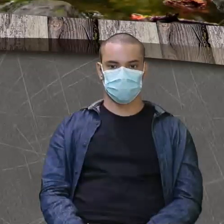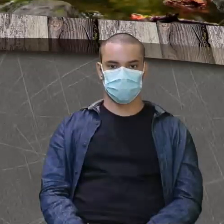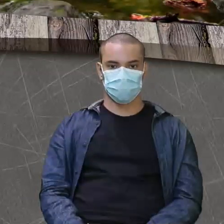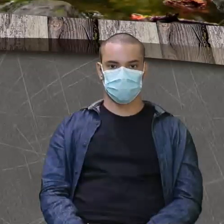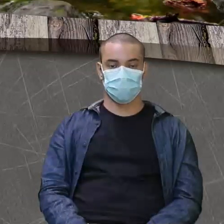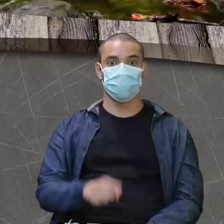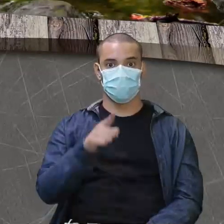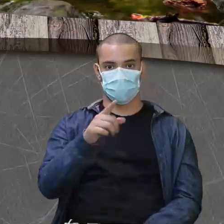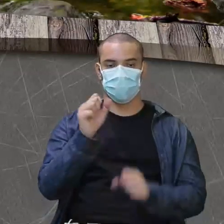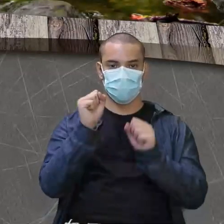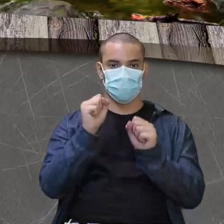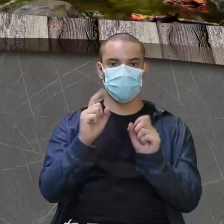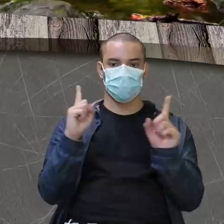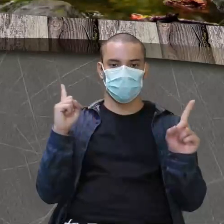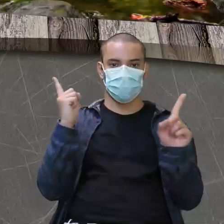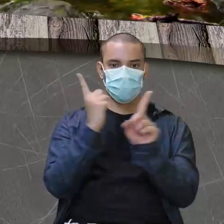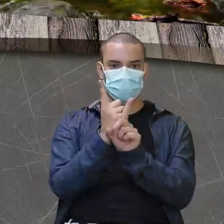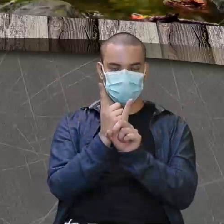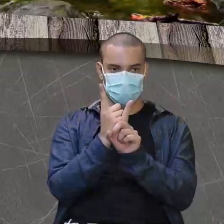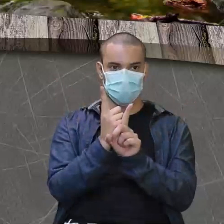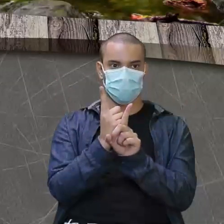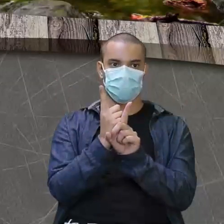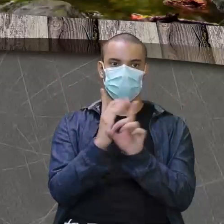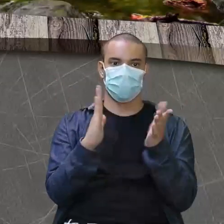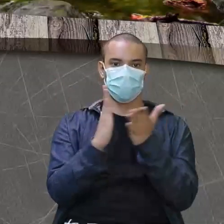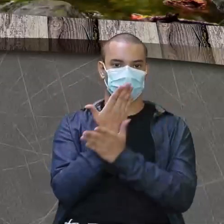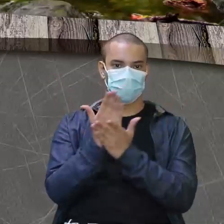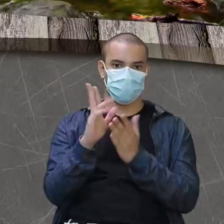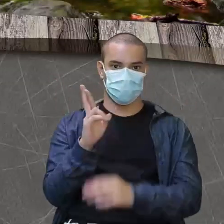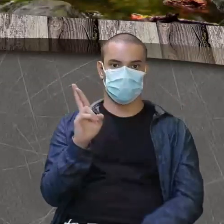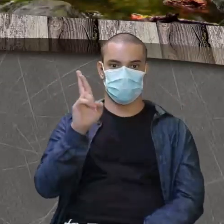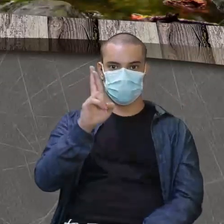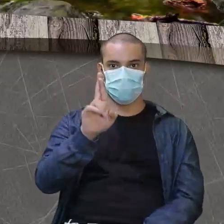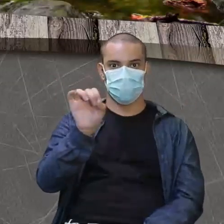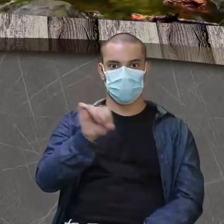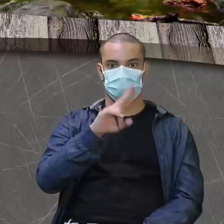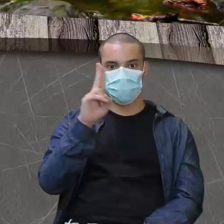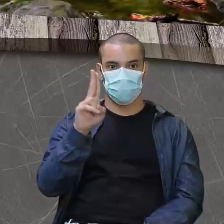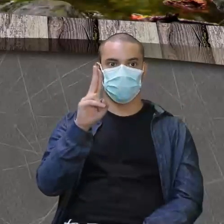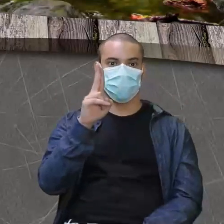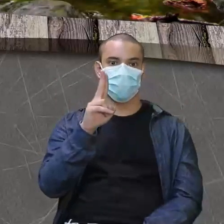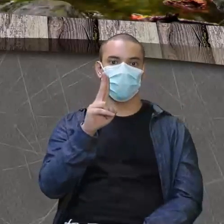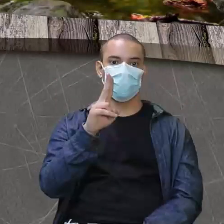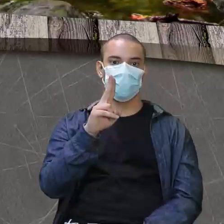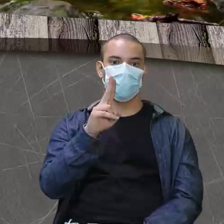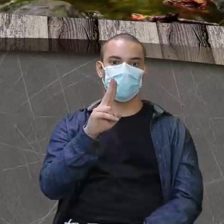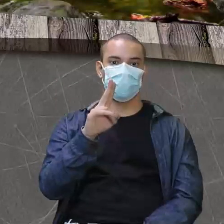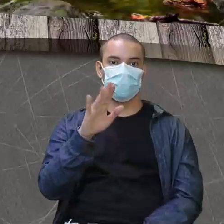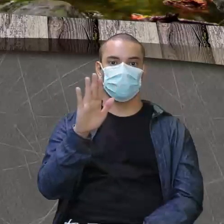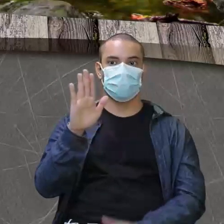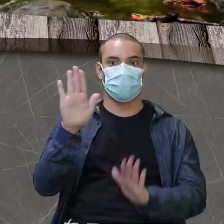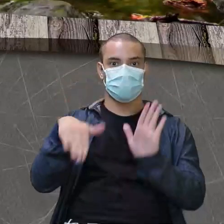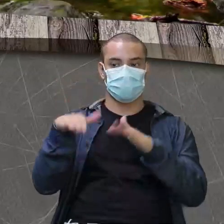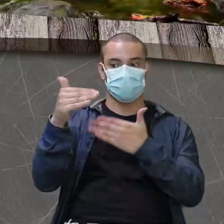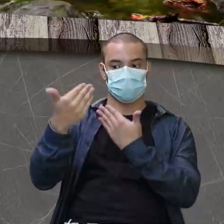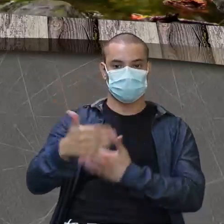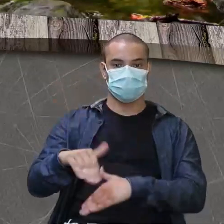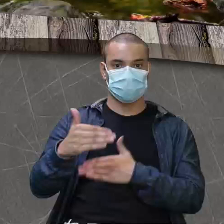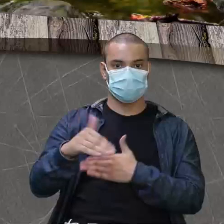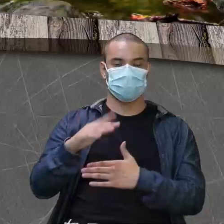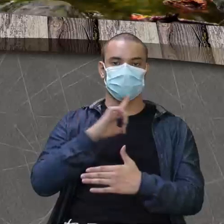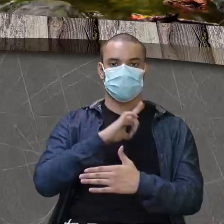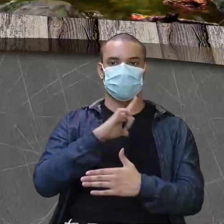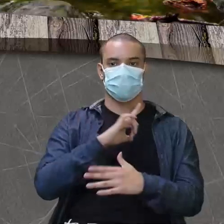Normalmente, você pode encontrar em algumas representações, até numa avaliação mesmo, uma representação, seja